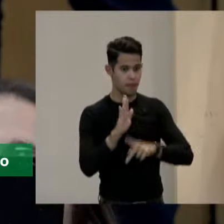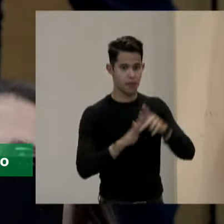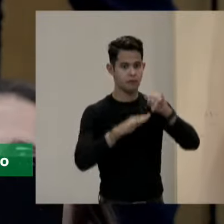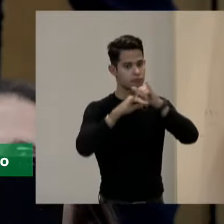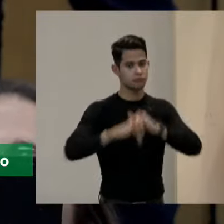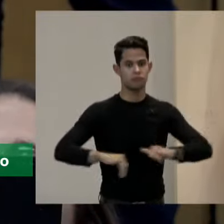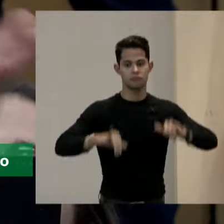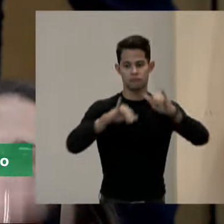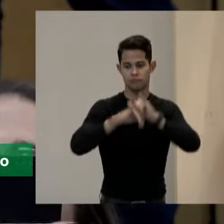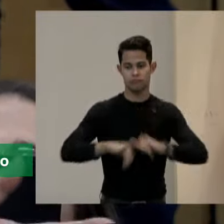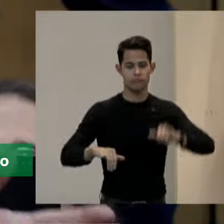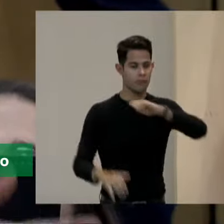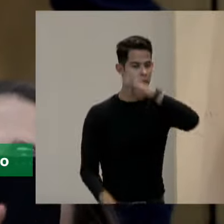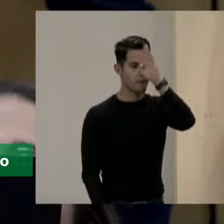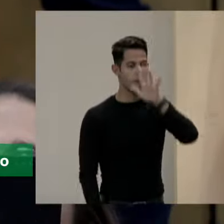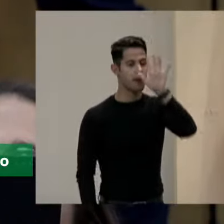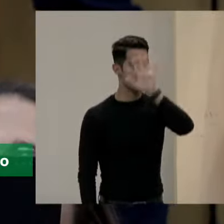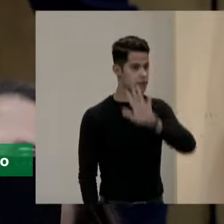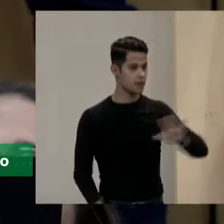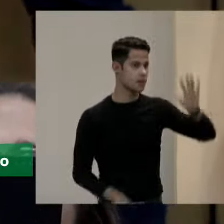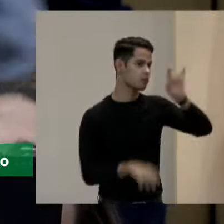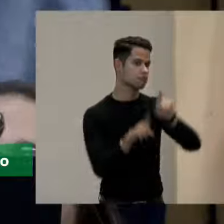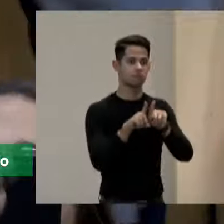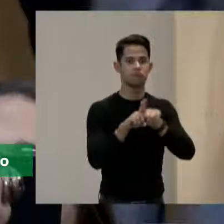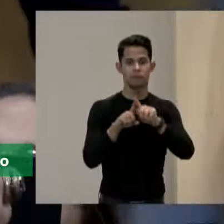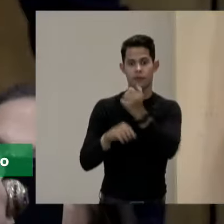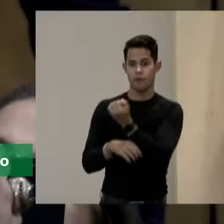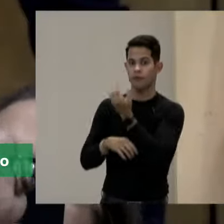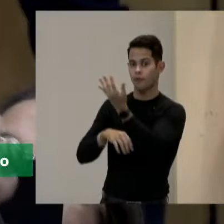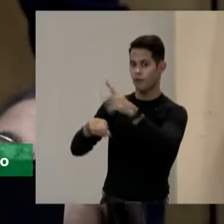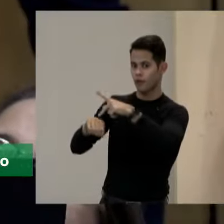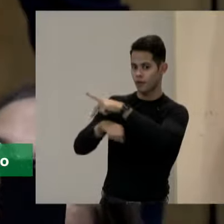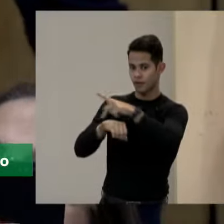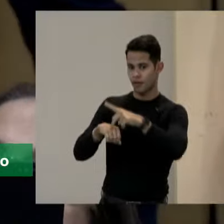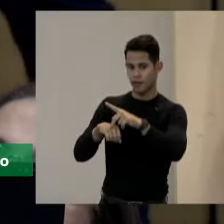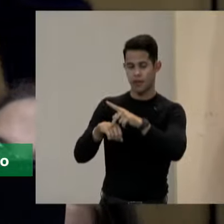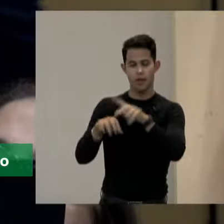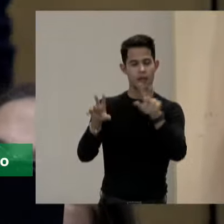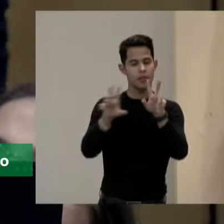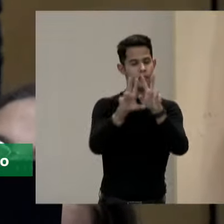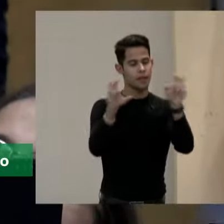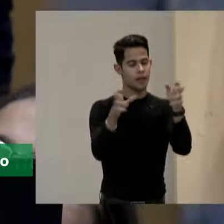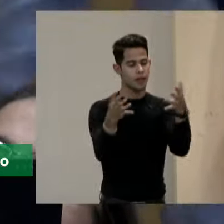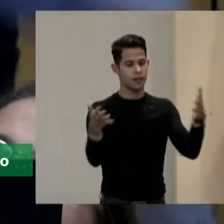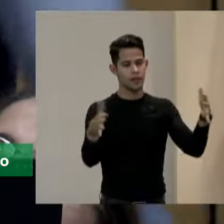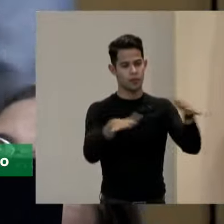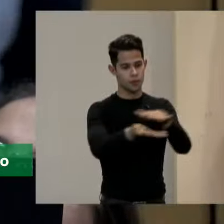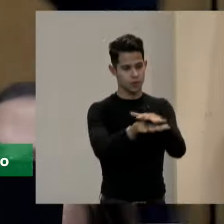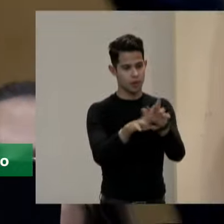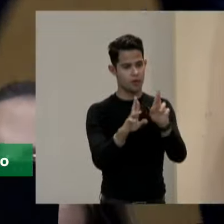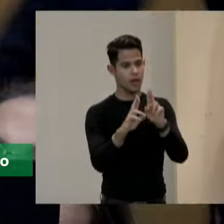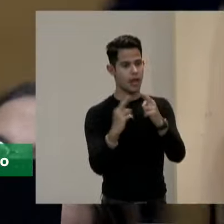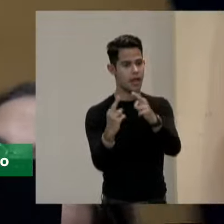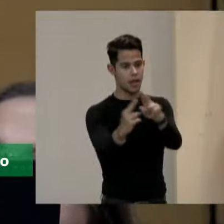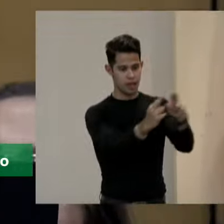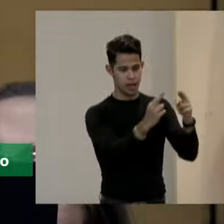Brasil e até para o exterior, que se chama Inclusão em Rede. Esse programa acontece ao